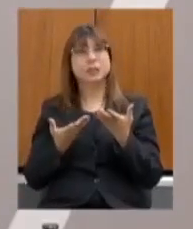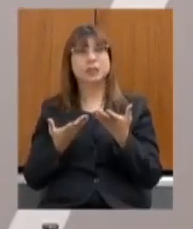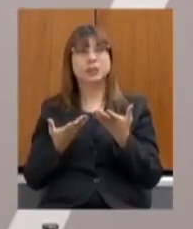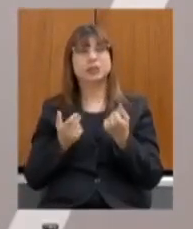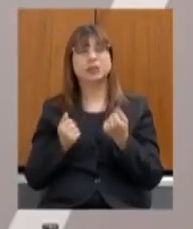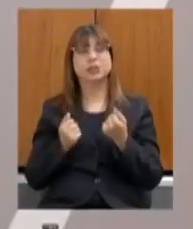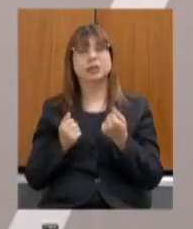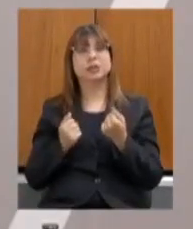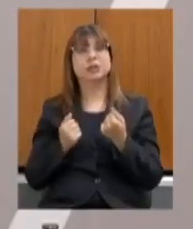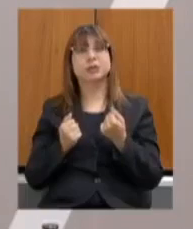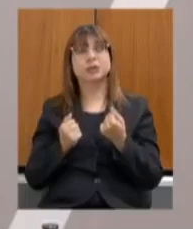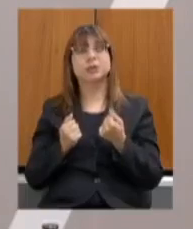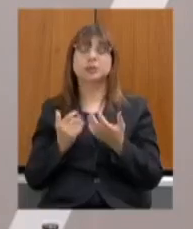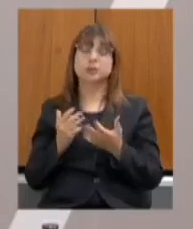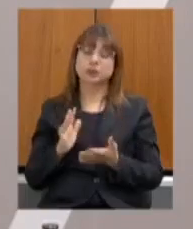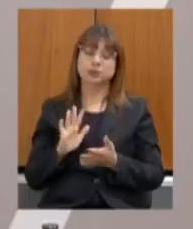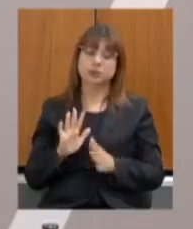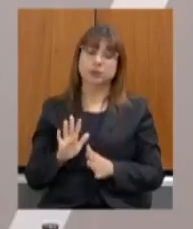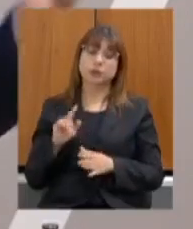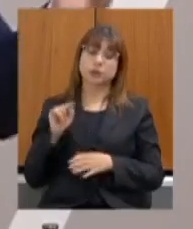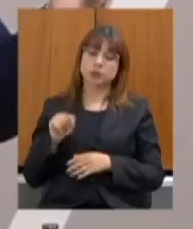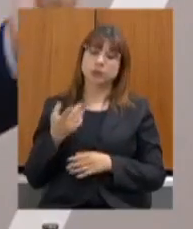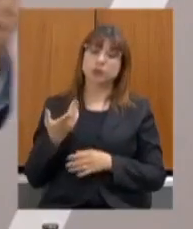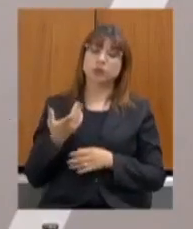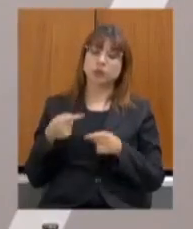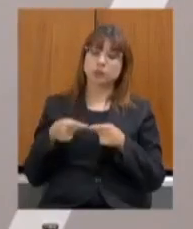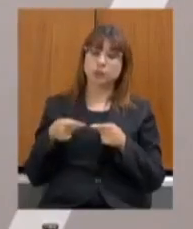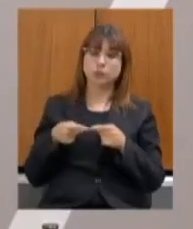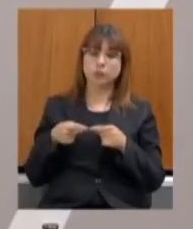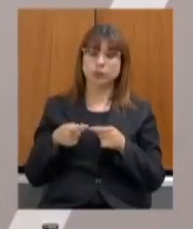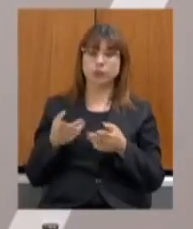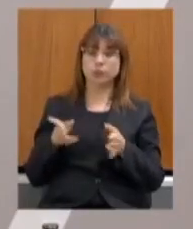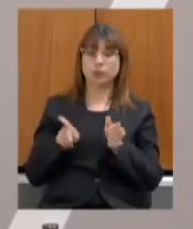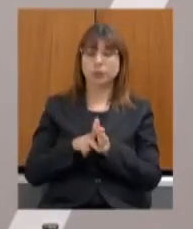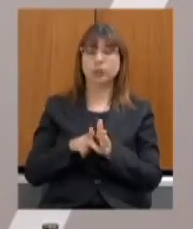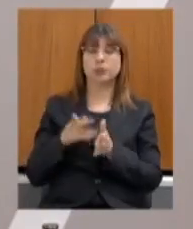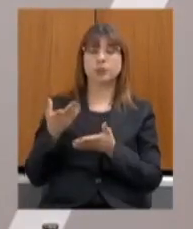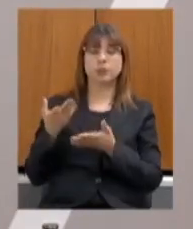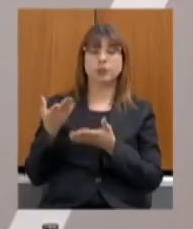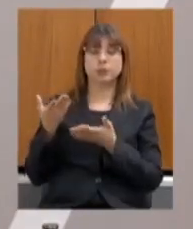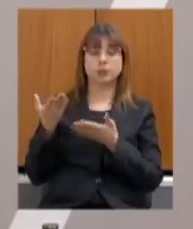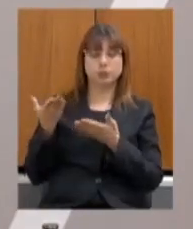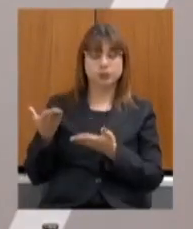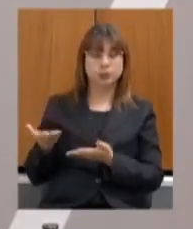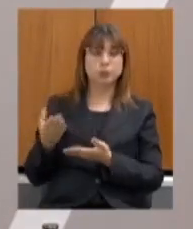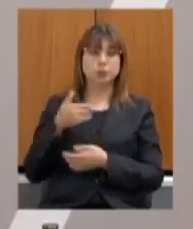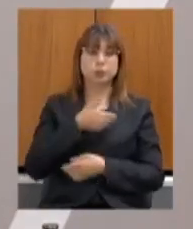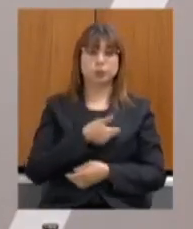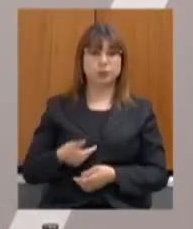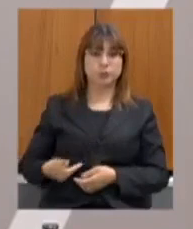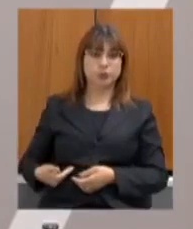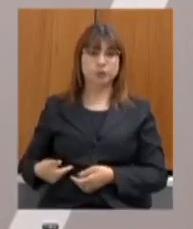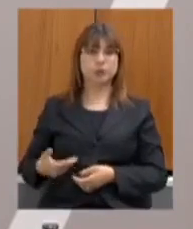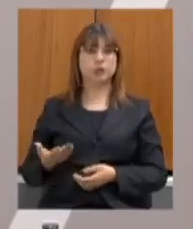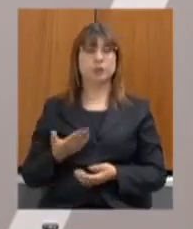isso é uma característica desse governo que vocês têm imprimido, um governo que